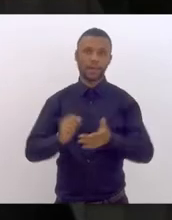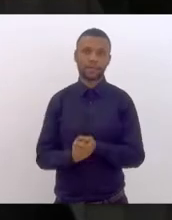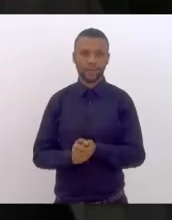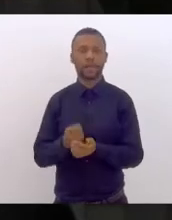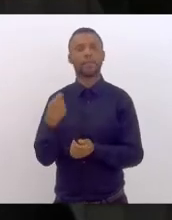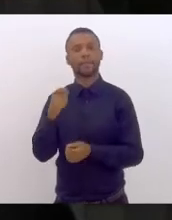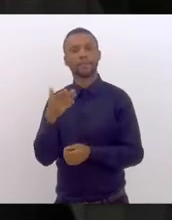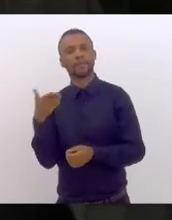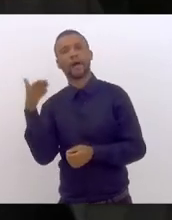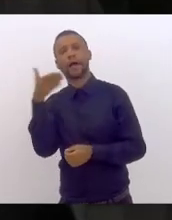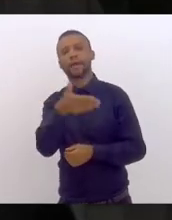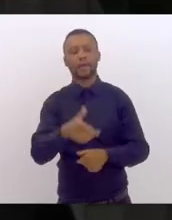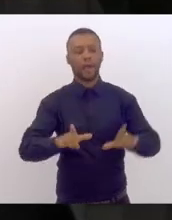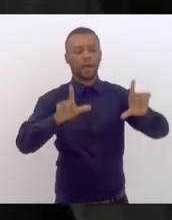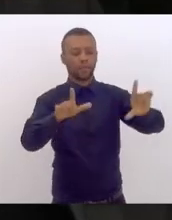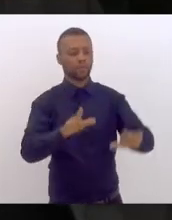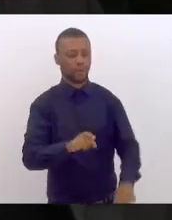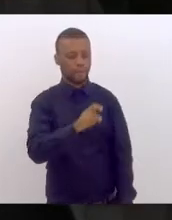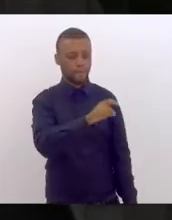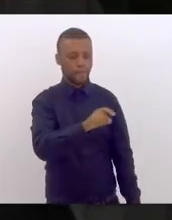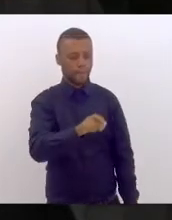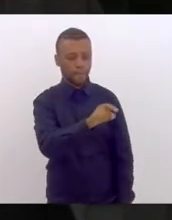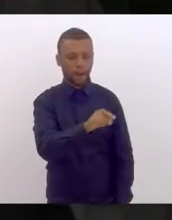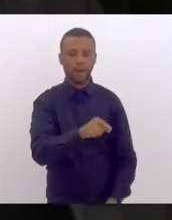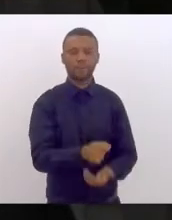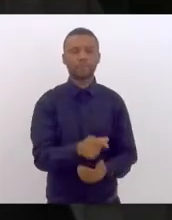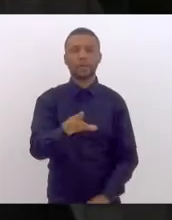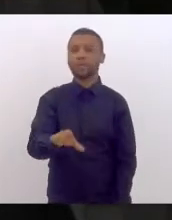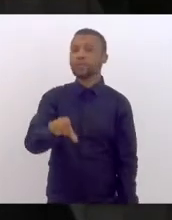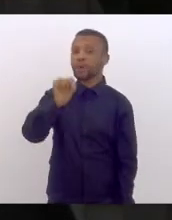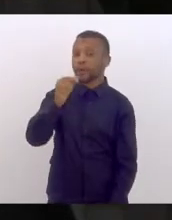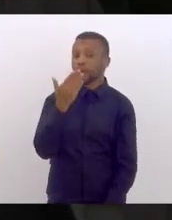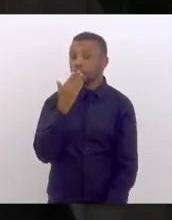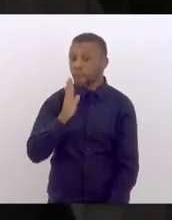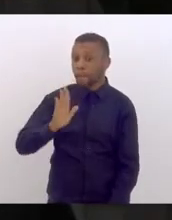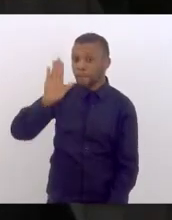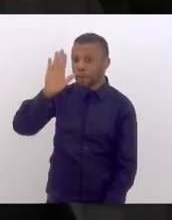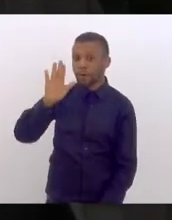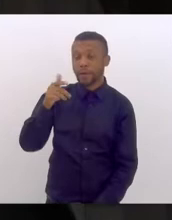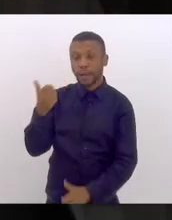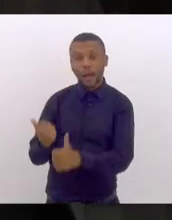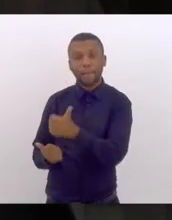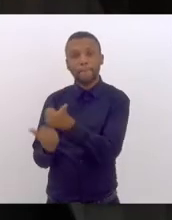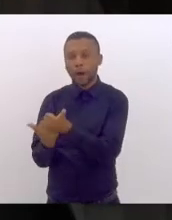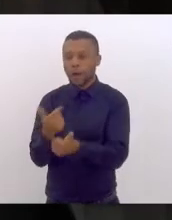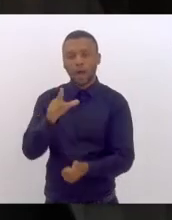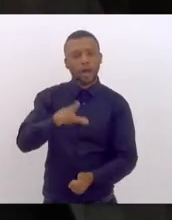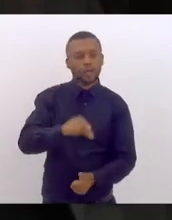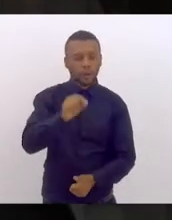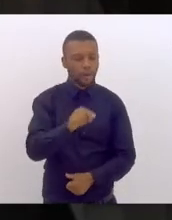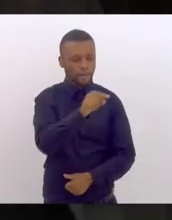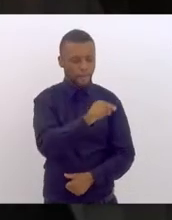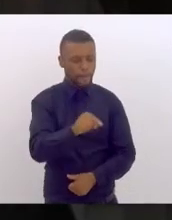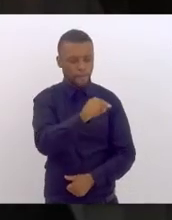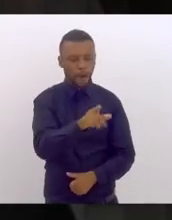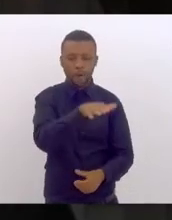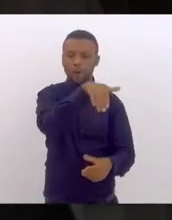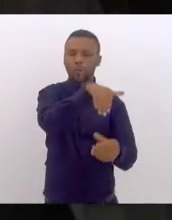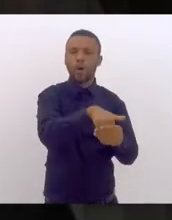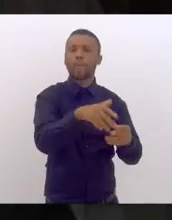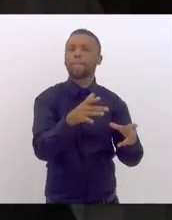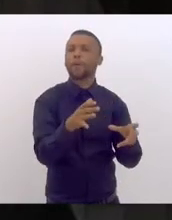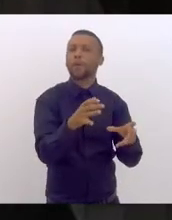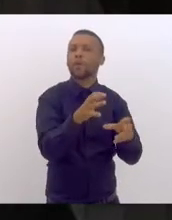que ir às urnas a escolher os seus candidatos Oi e o resultado